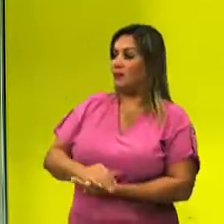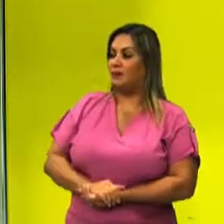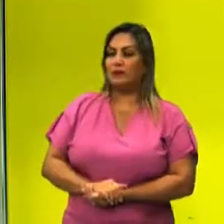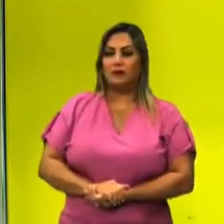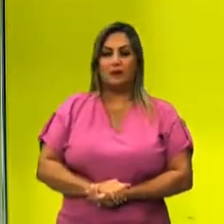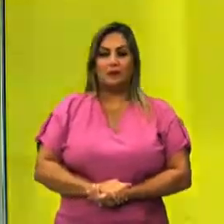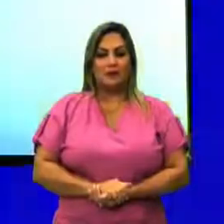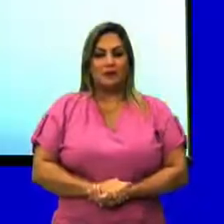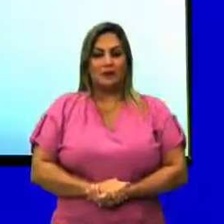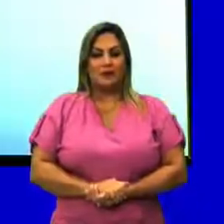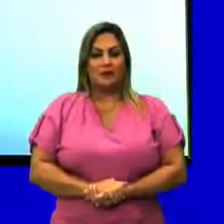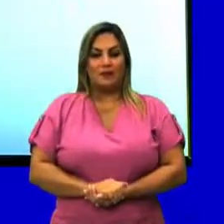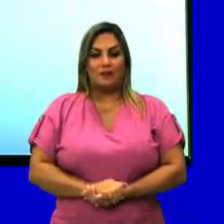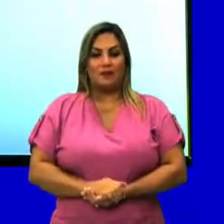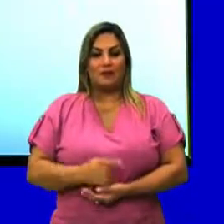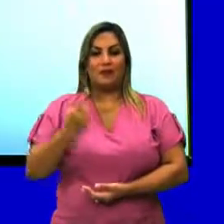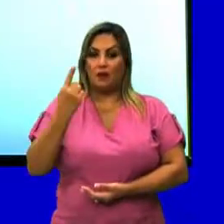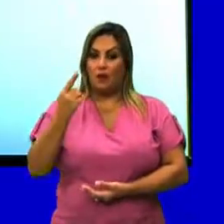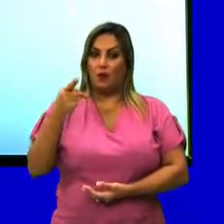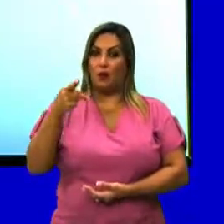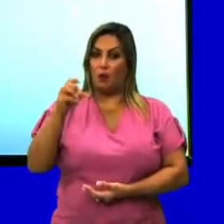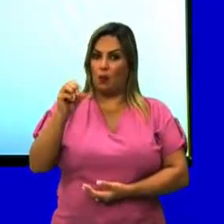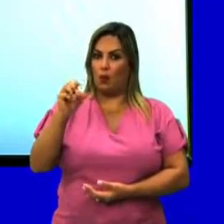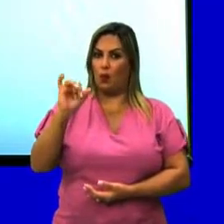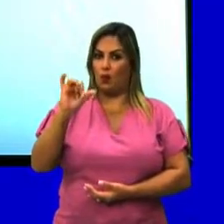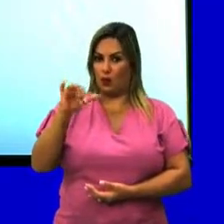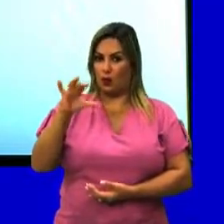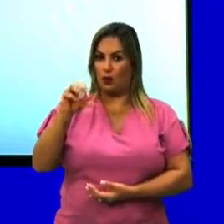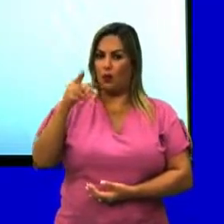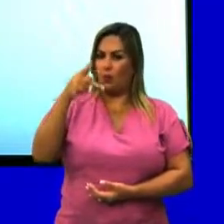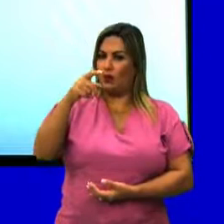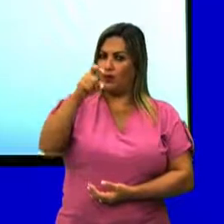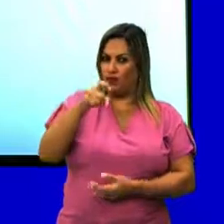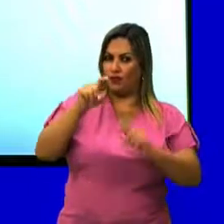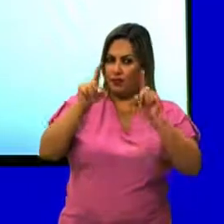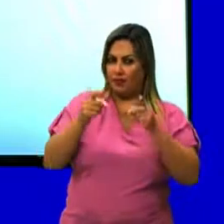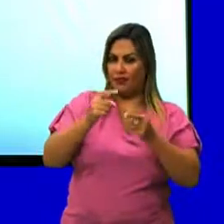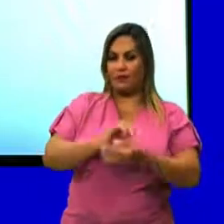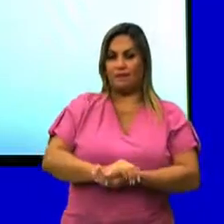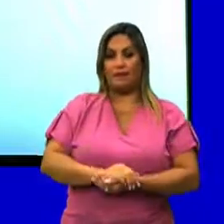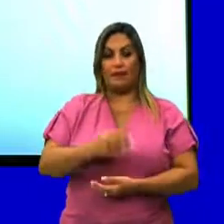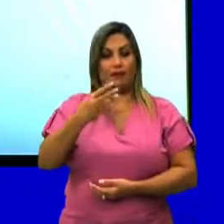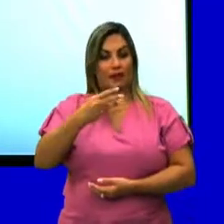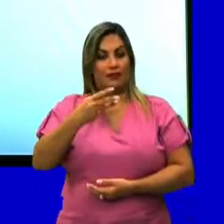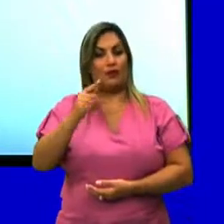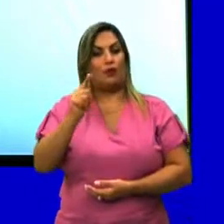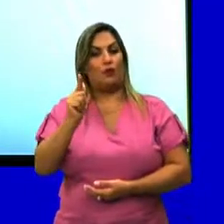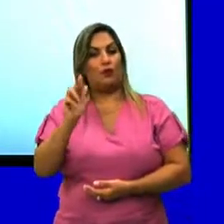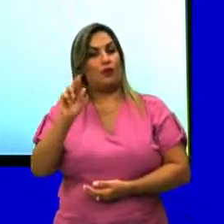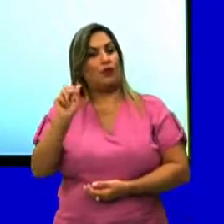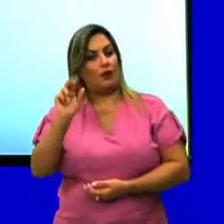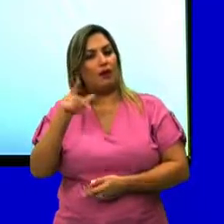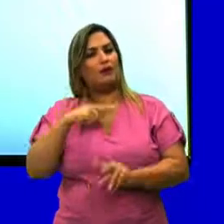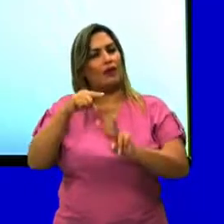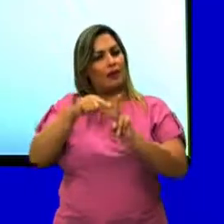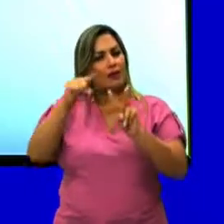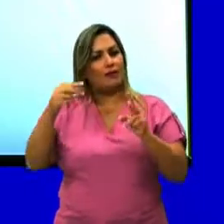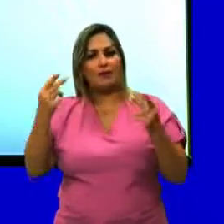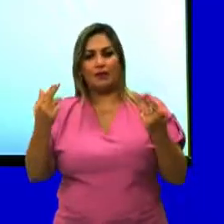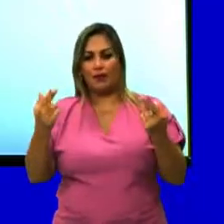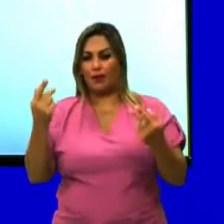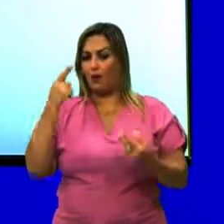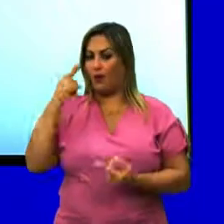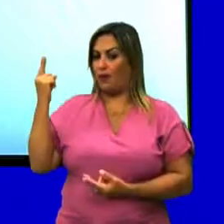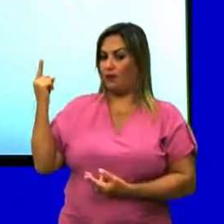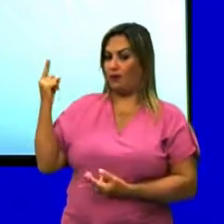comigo é um polinômio PX de terceiro grau tem raízes iguais